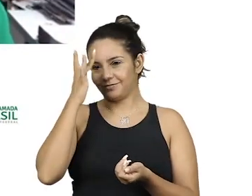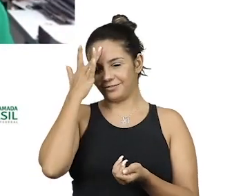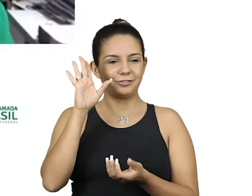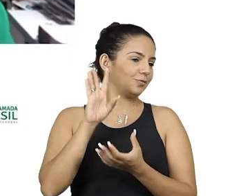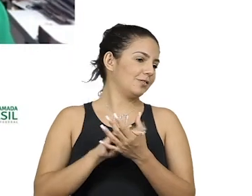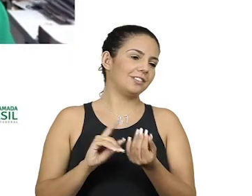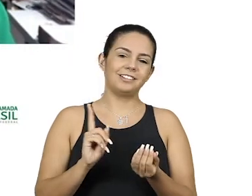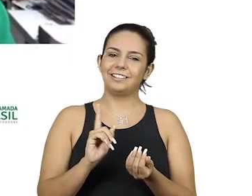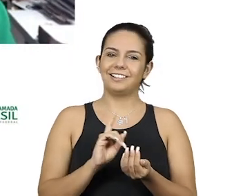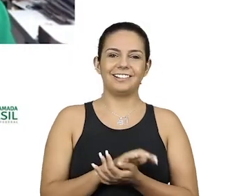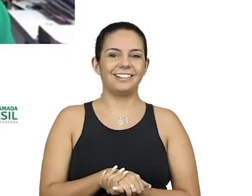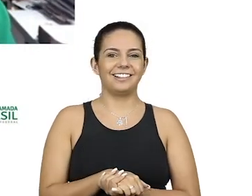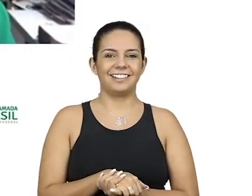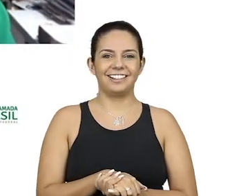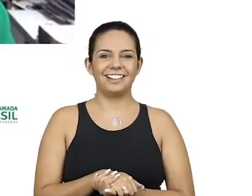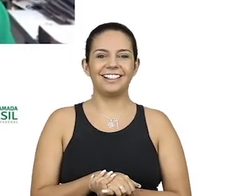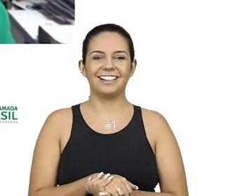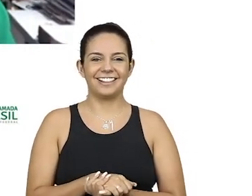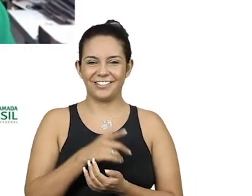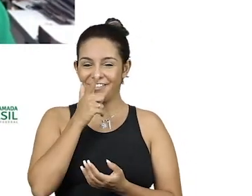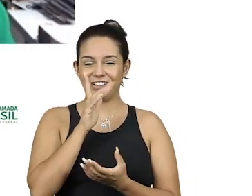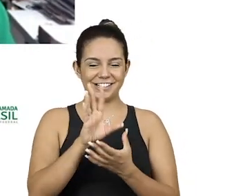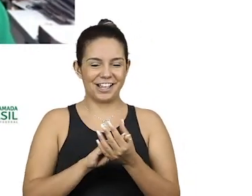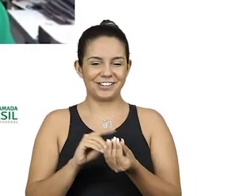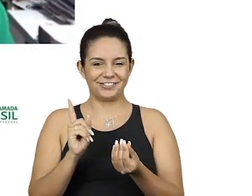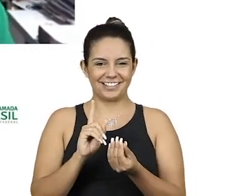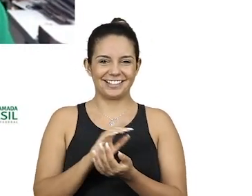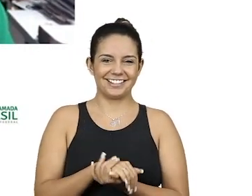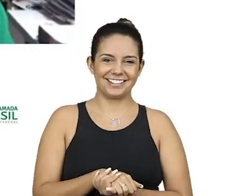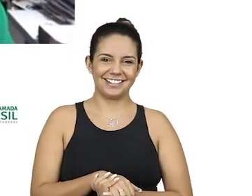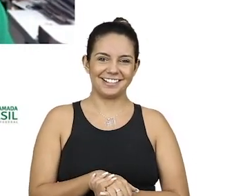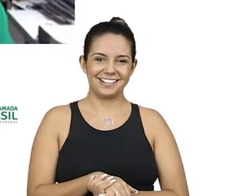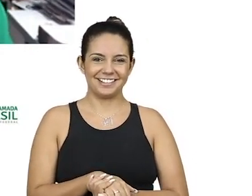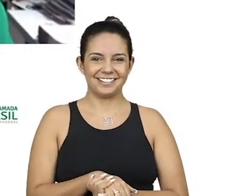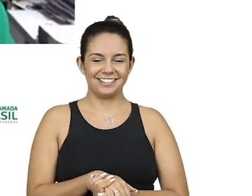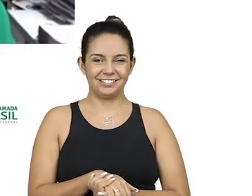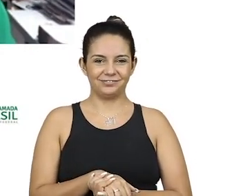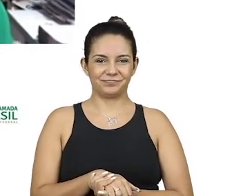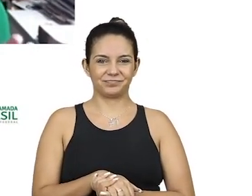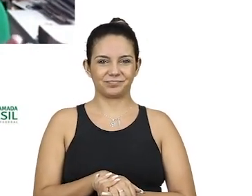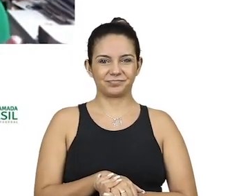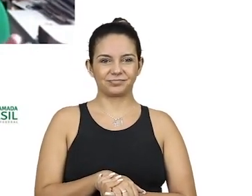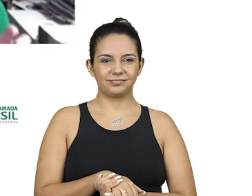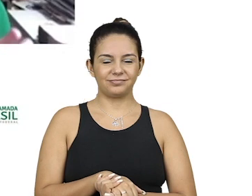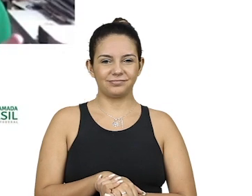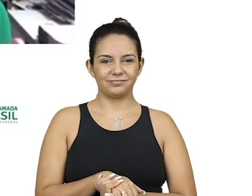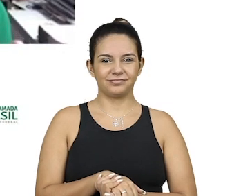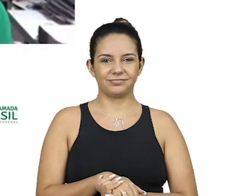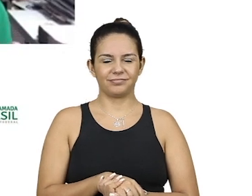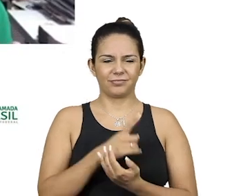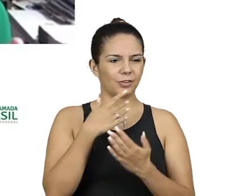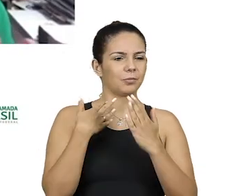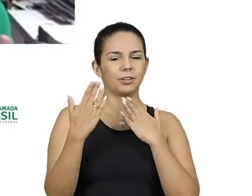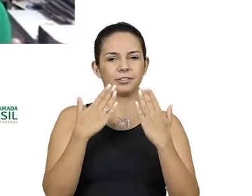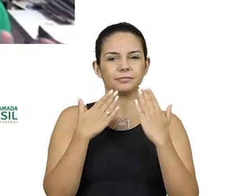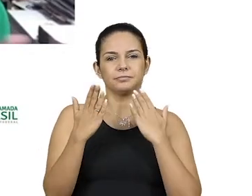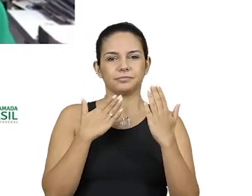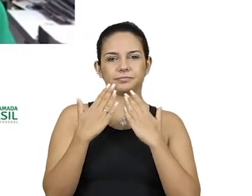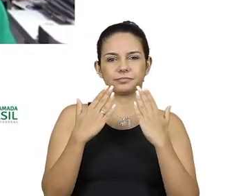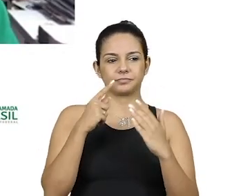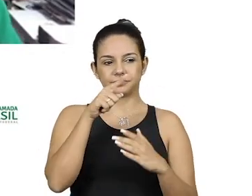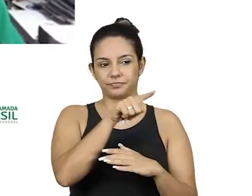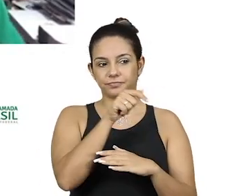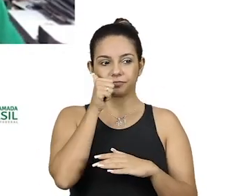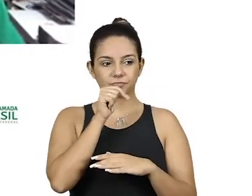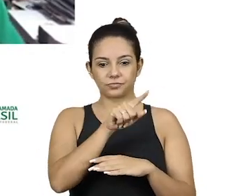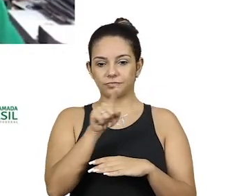sei imitar, é inimitável. Então, era uma conversa entre ela